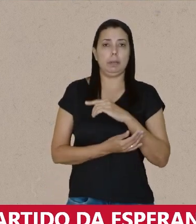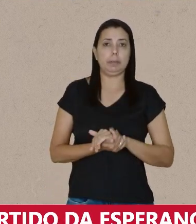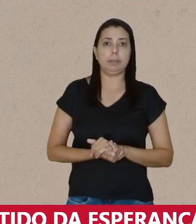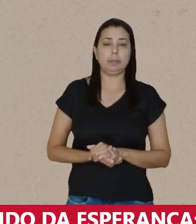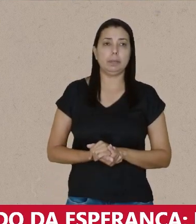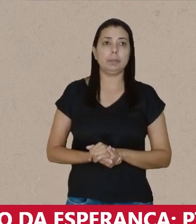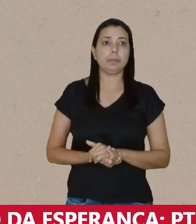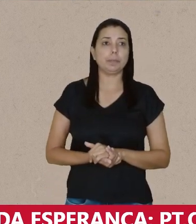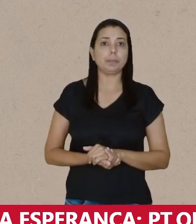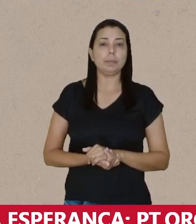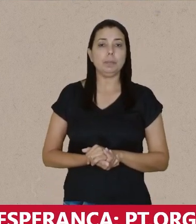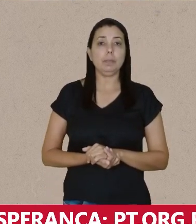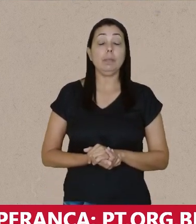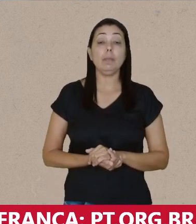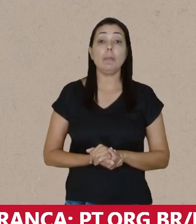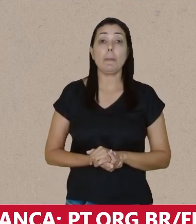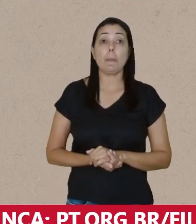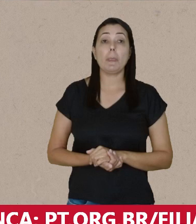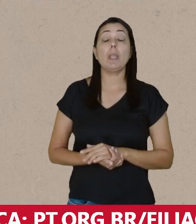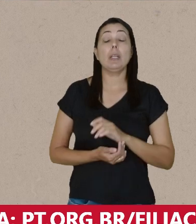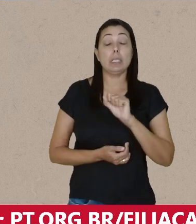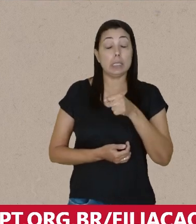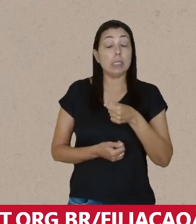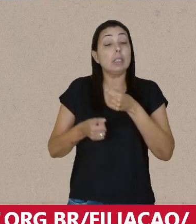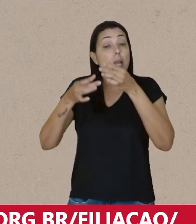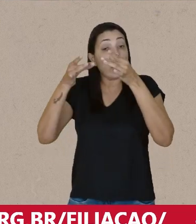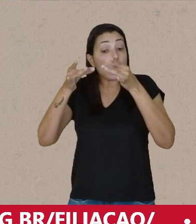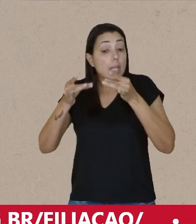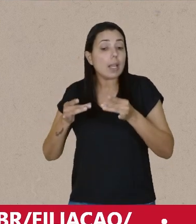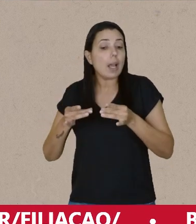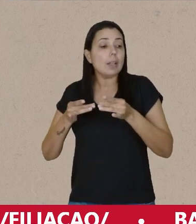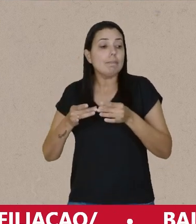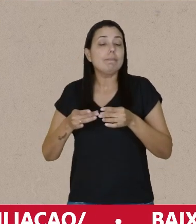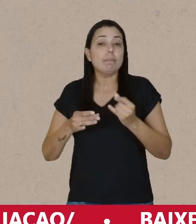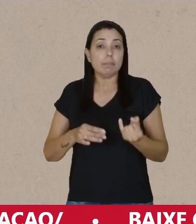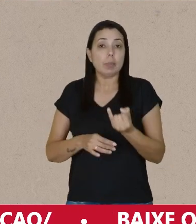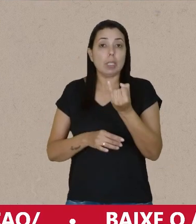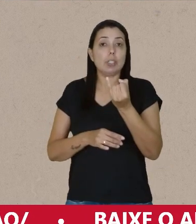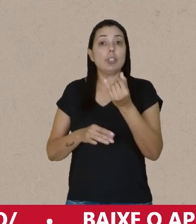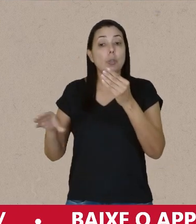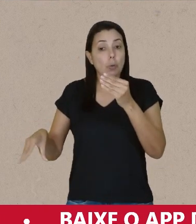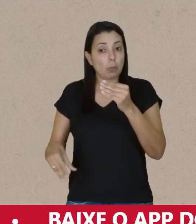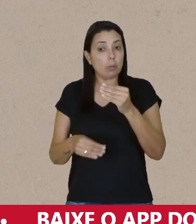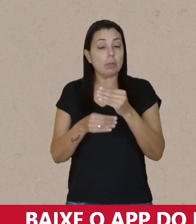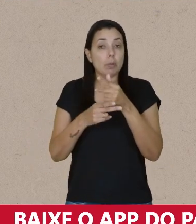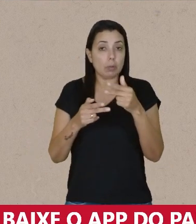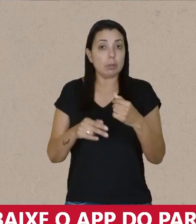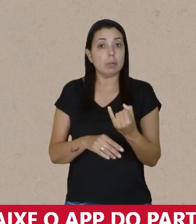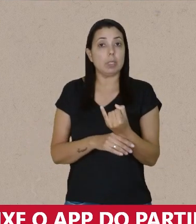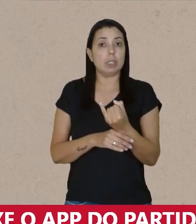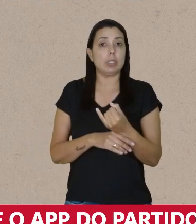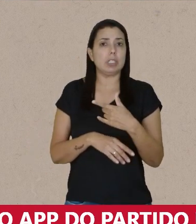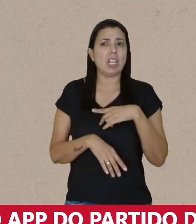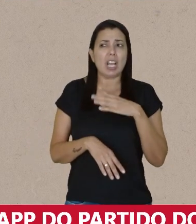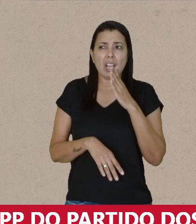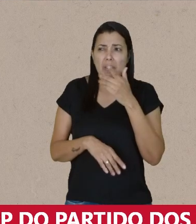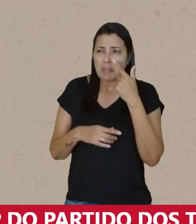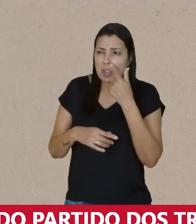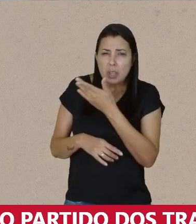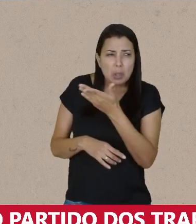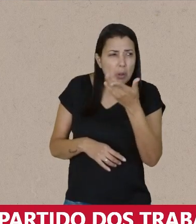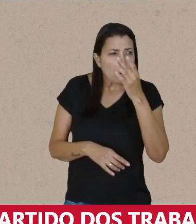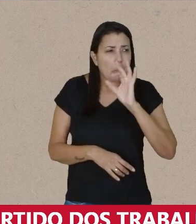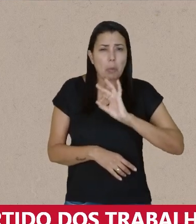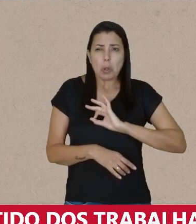falar. Não, pode detalhe comentar. muito importante, Ana. Você acrescentou uma coisa importante. Nós cansamos de ver a Polícia Militar,